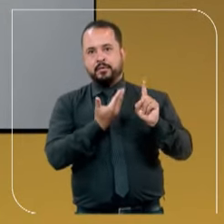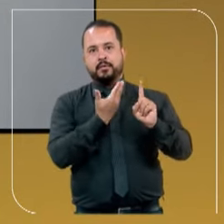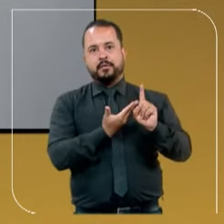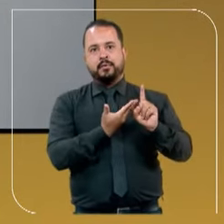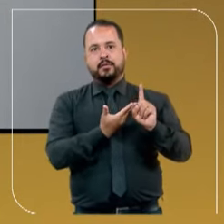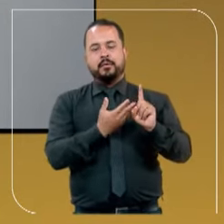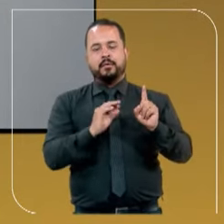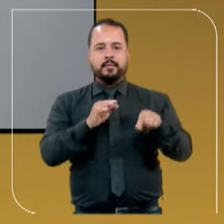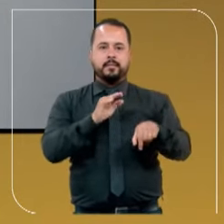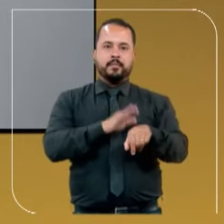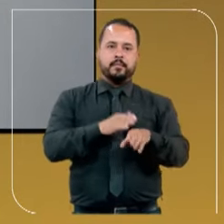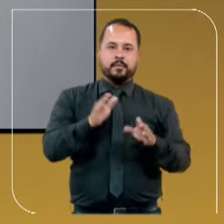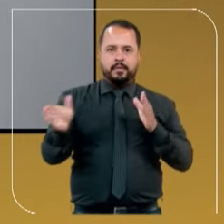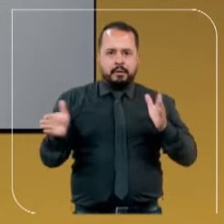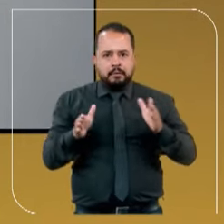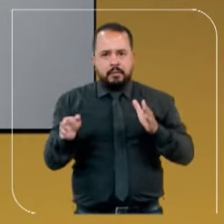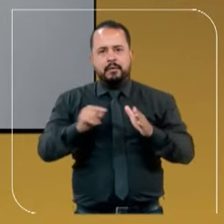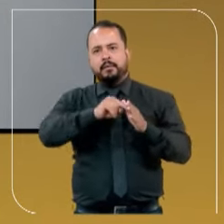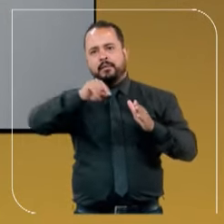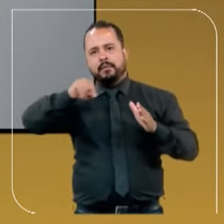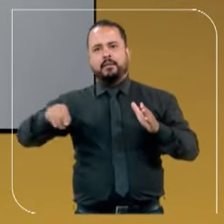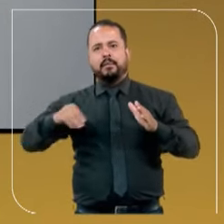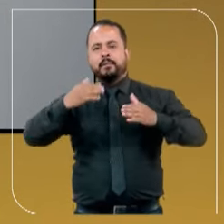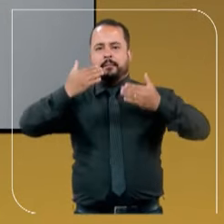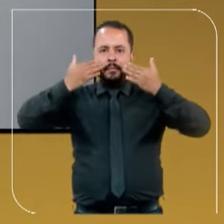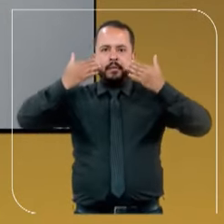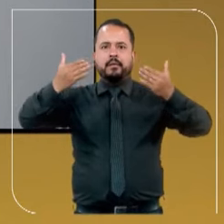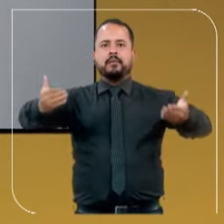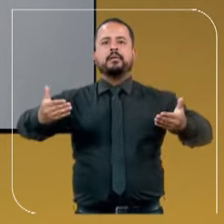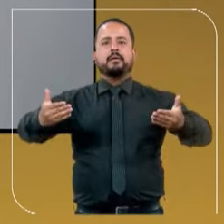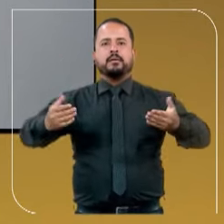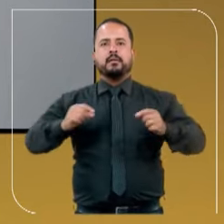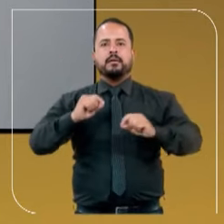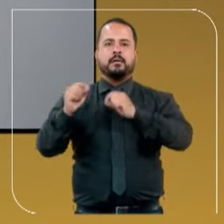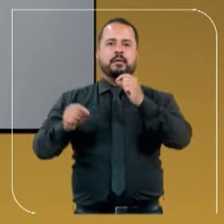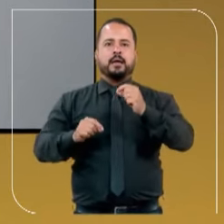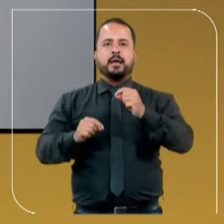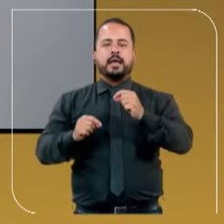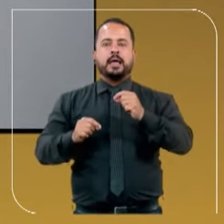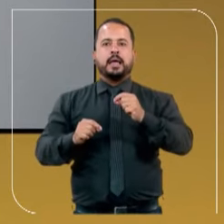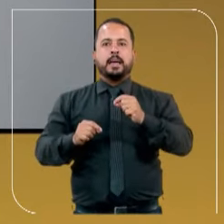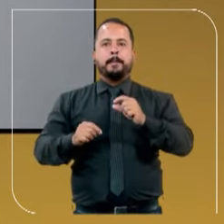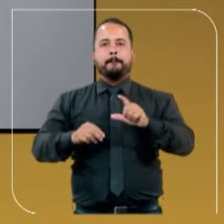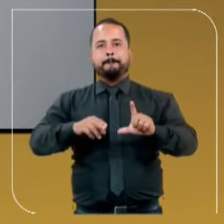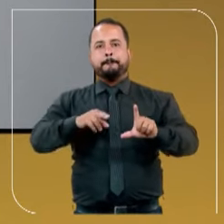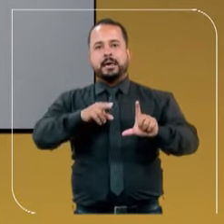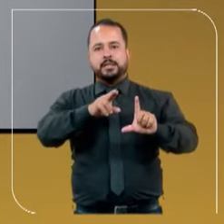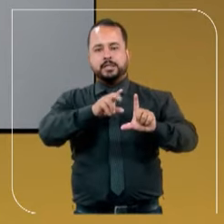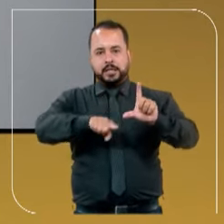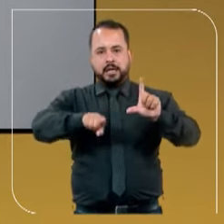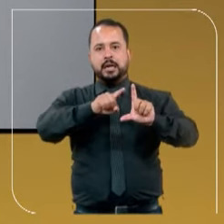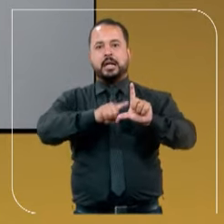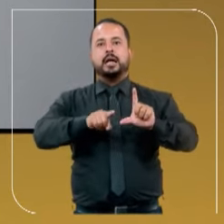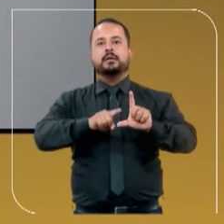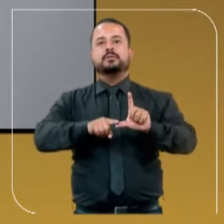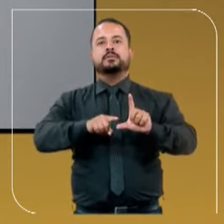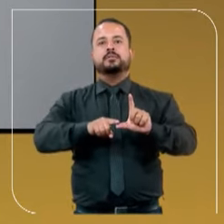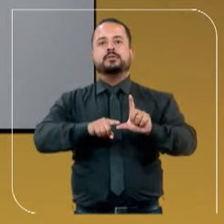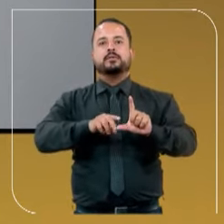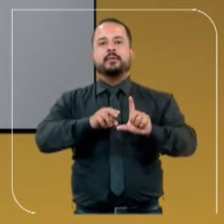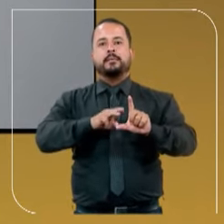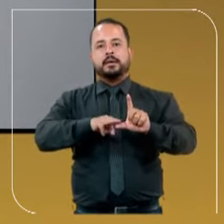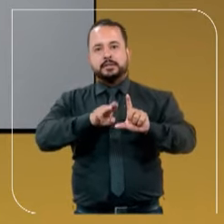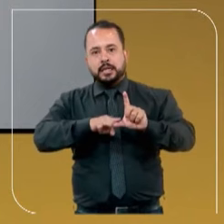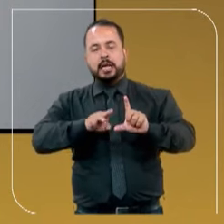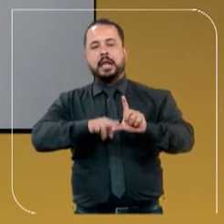apresentação do certificado de bacharelado em Direito, que já possuíam, mas perderam o prazo. Como não é um concurso